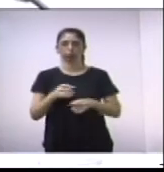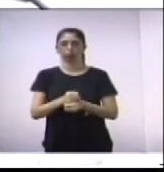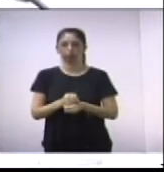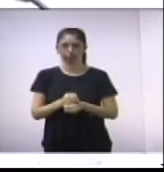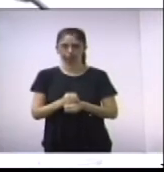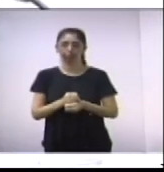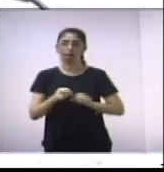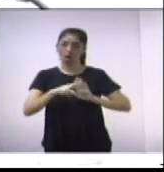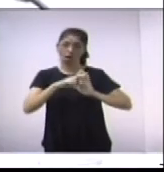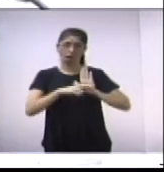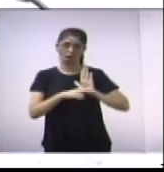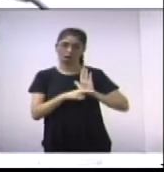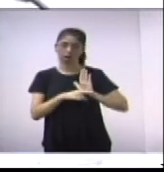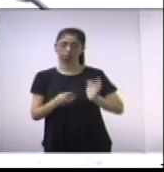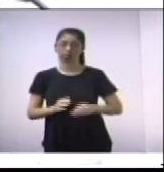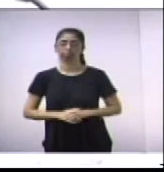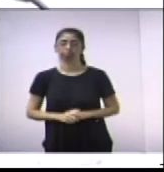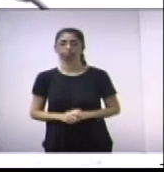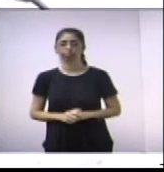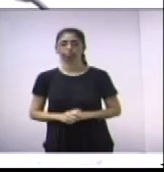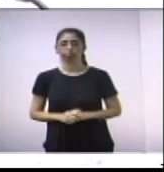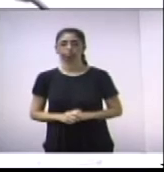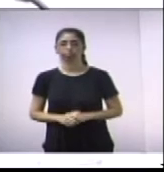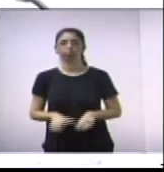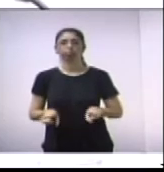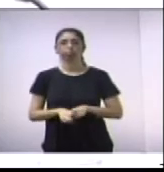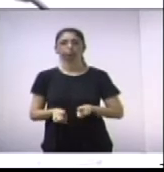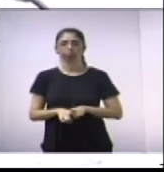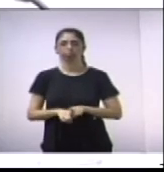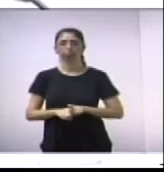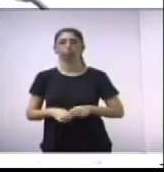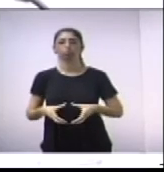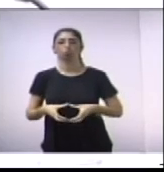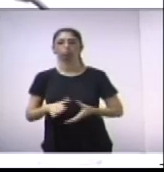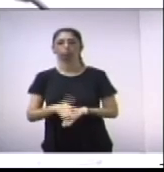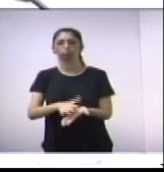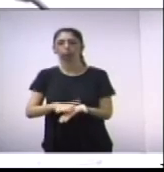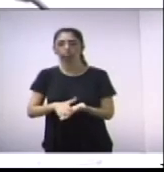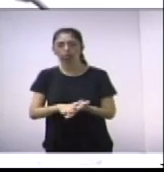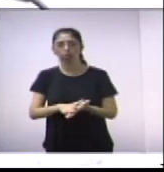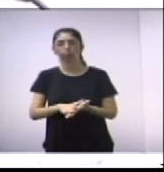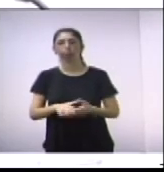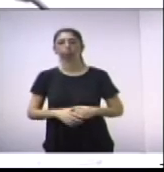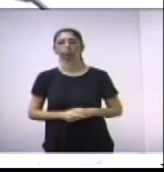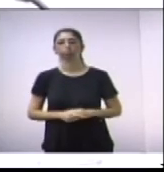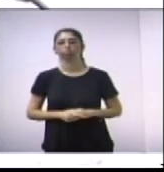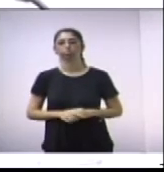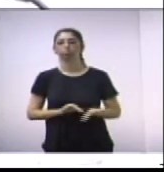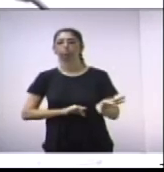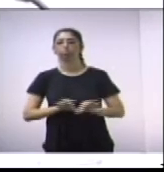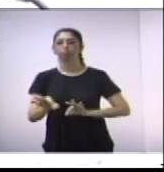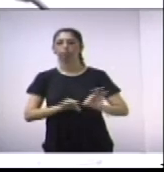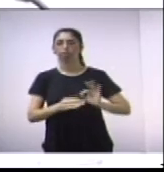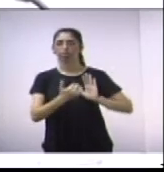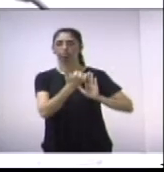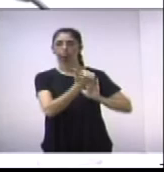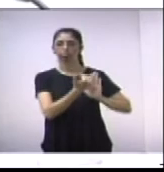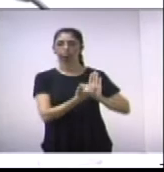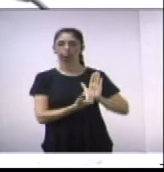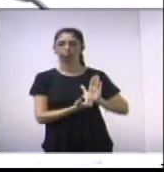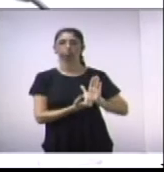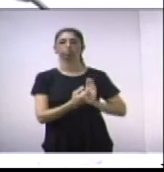desfiles. Trouxe argumentos no sentido de que os desfiles das escolas de samba já estariam programados, inclusive os